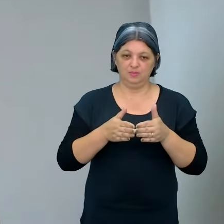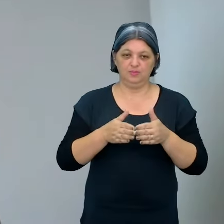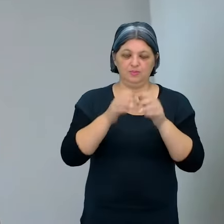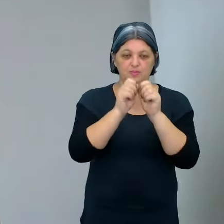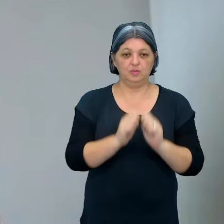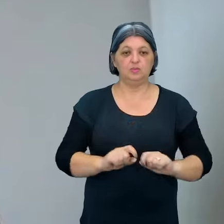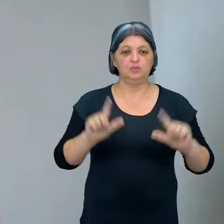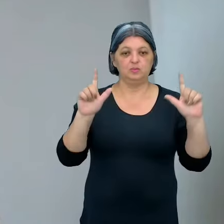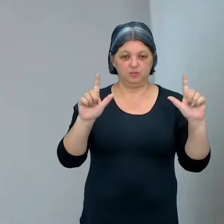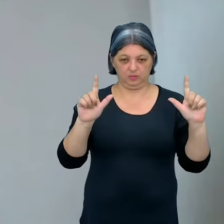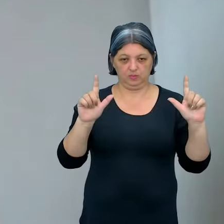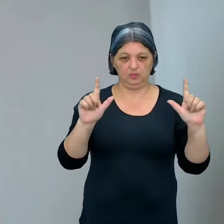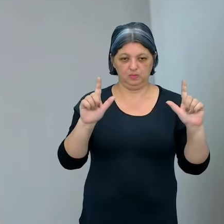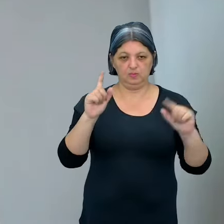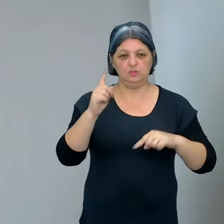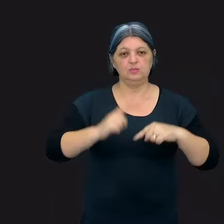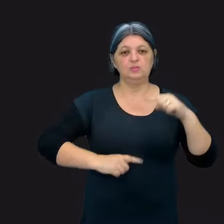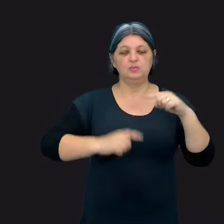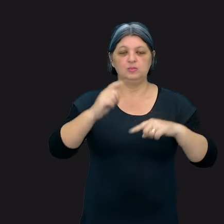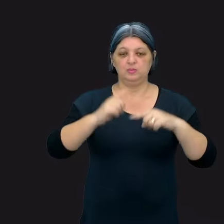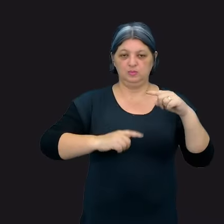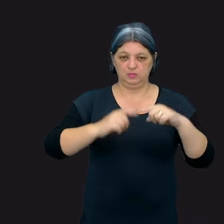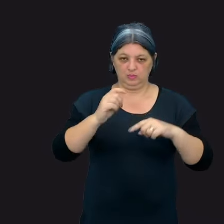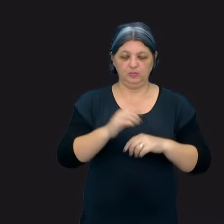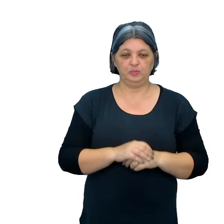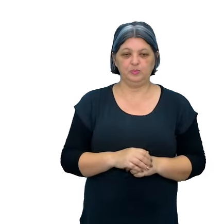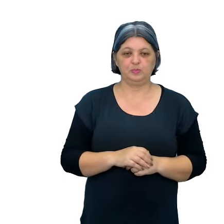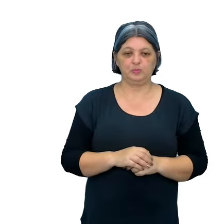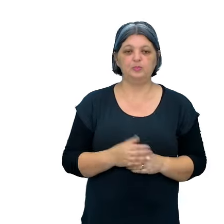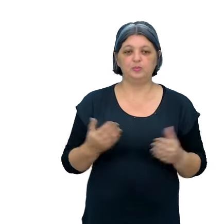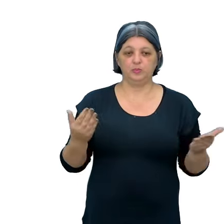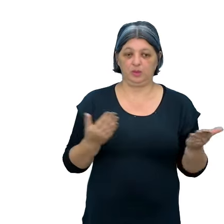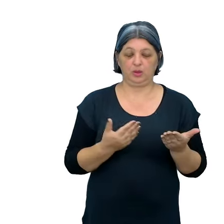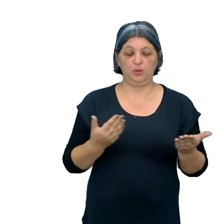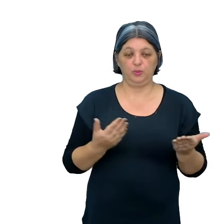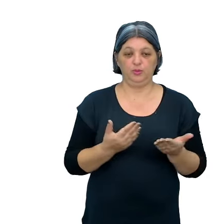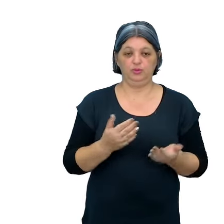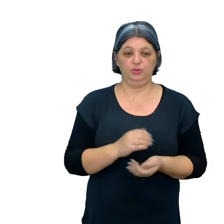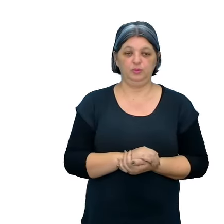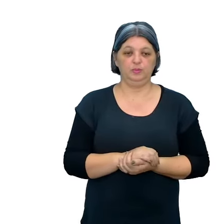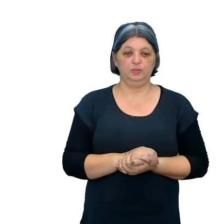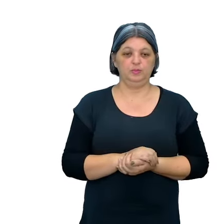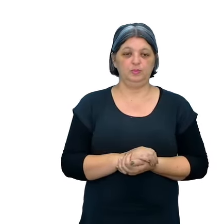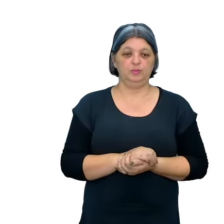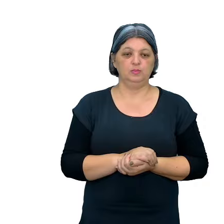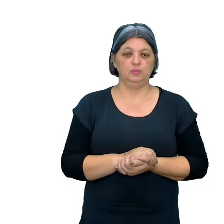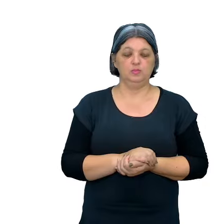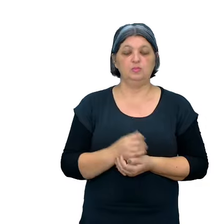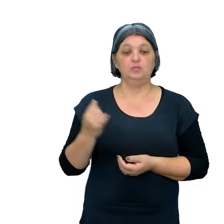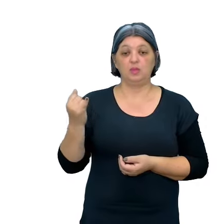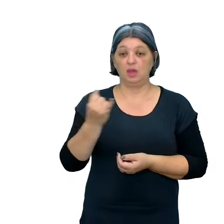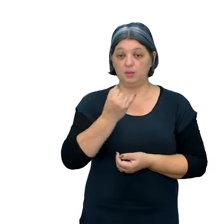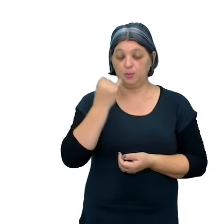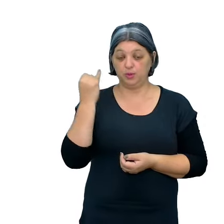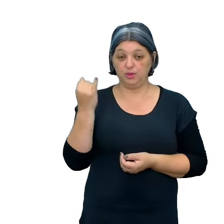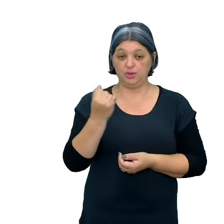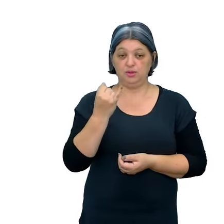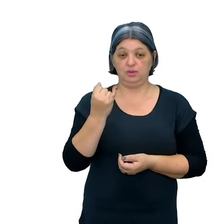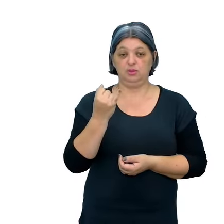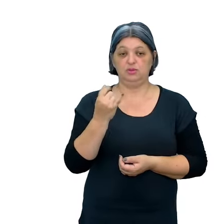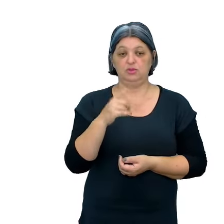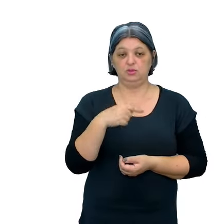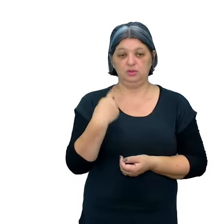compartilhar o nosso material a ser discutido aqui, tá bom? É importante, né, que nós estamos